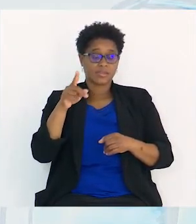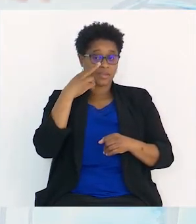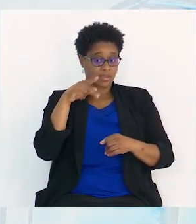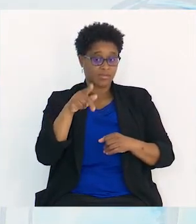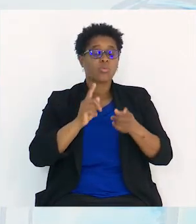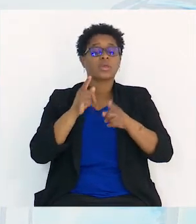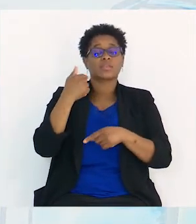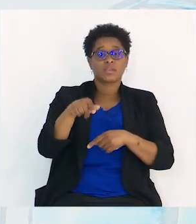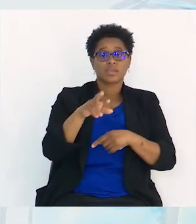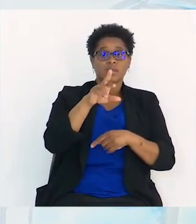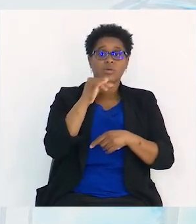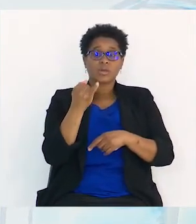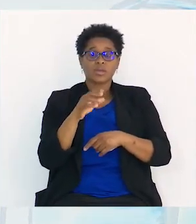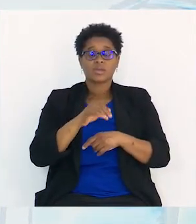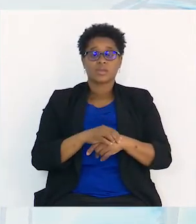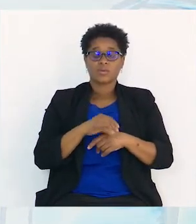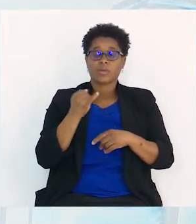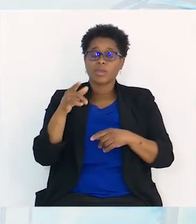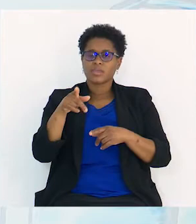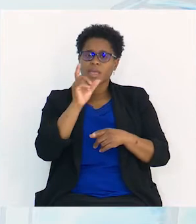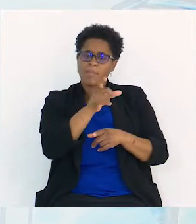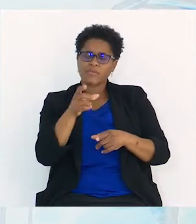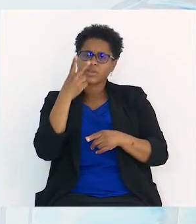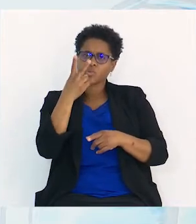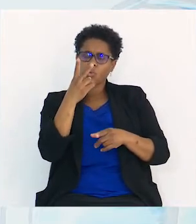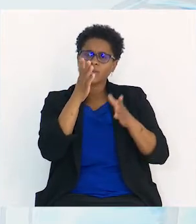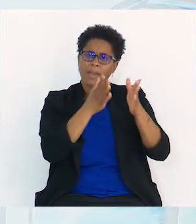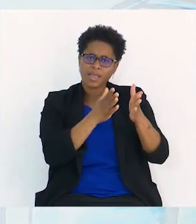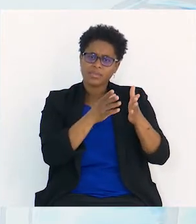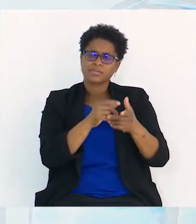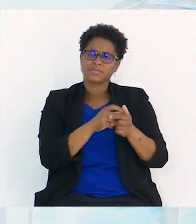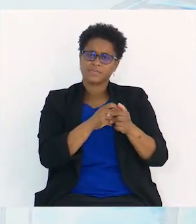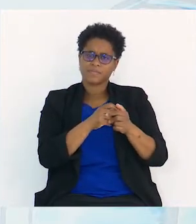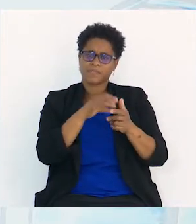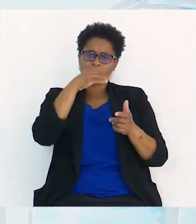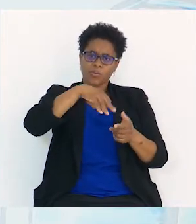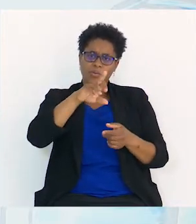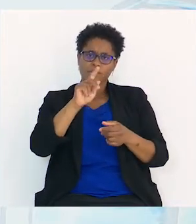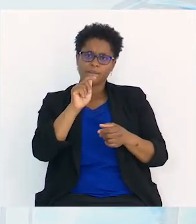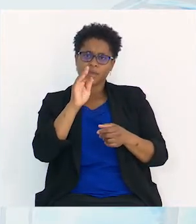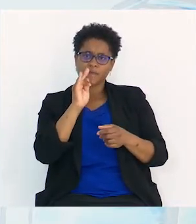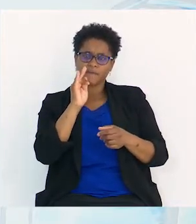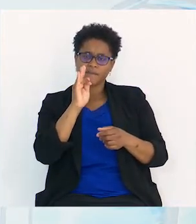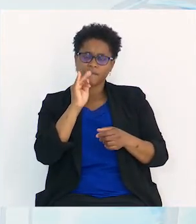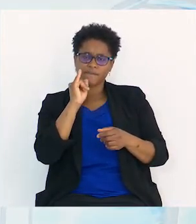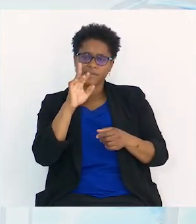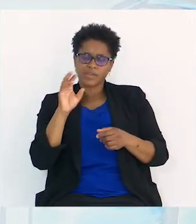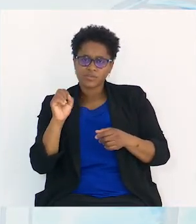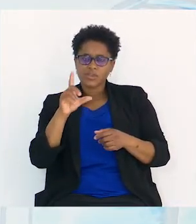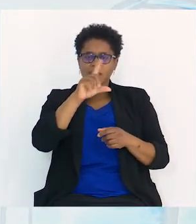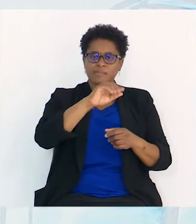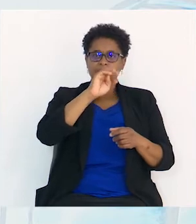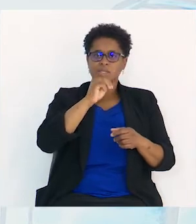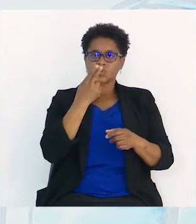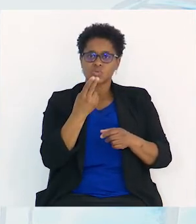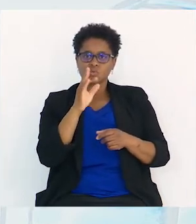tu tens uma palavra que tem aquelas duas partículas, o prefixo e o sufixo. Agora,